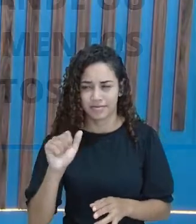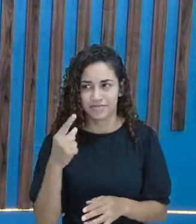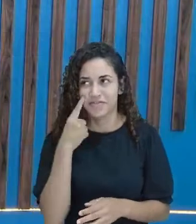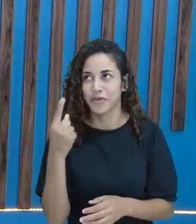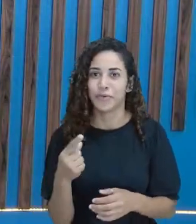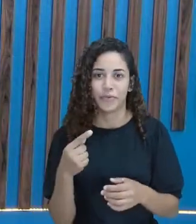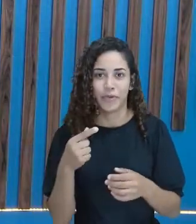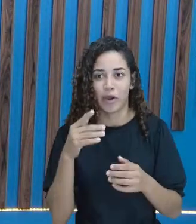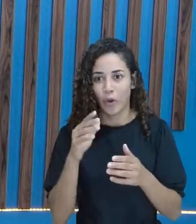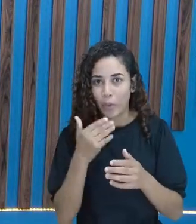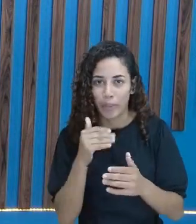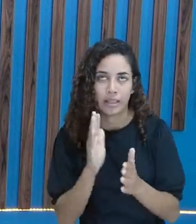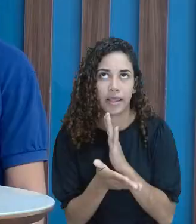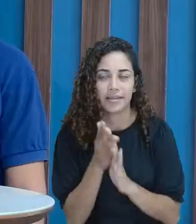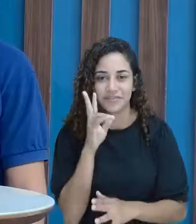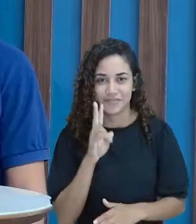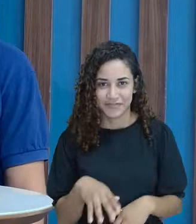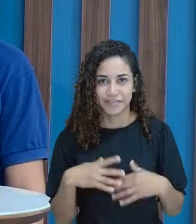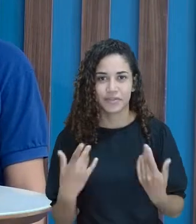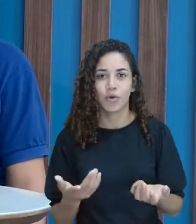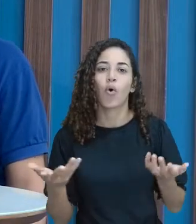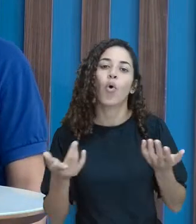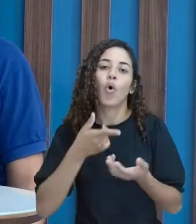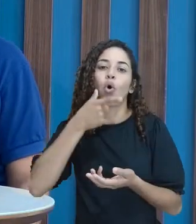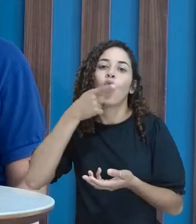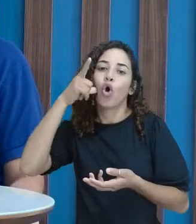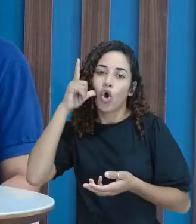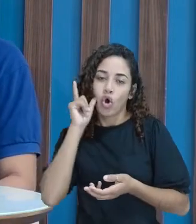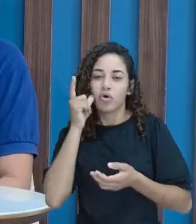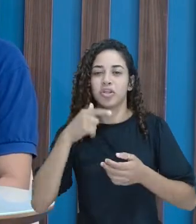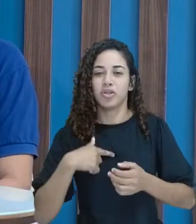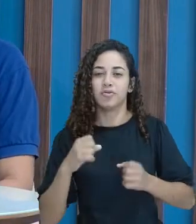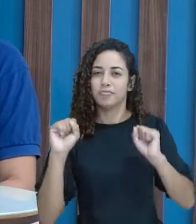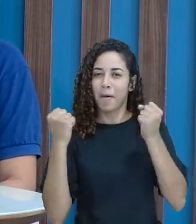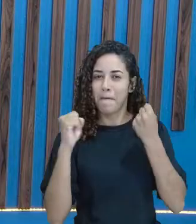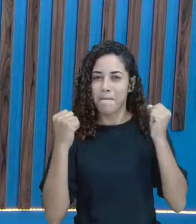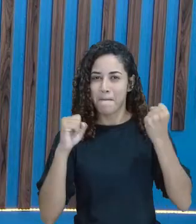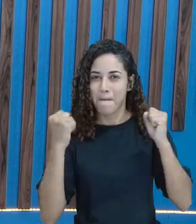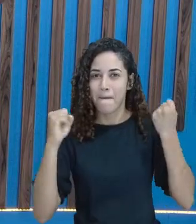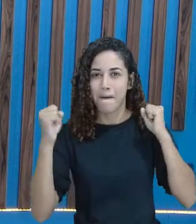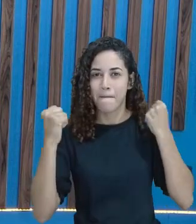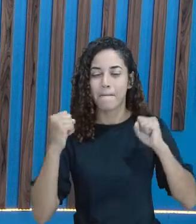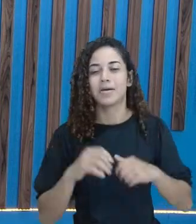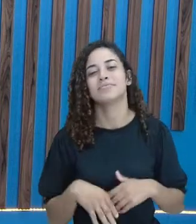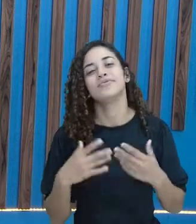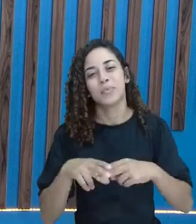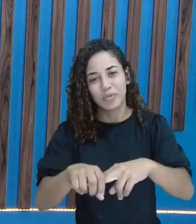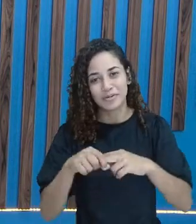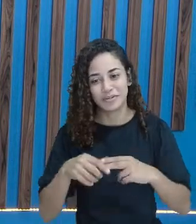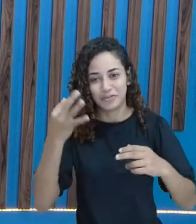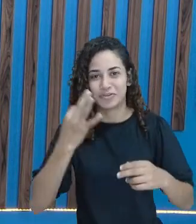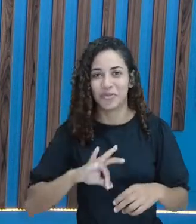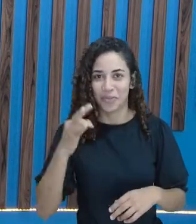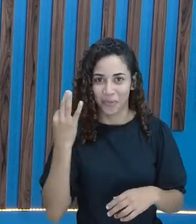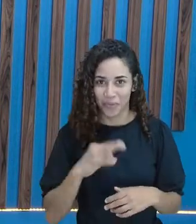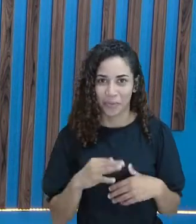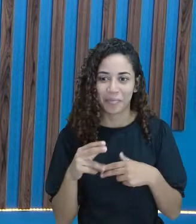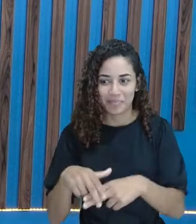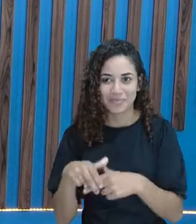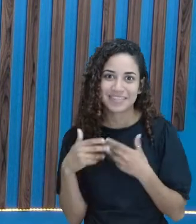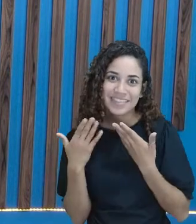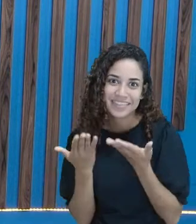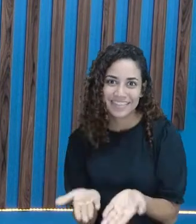comida. Eu exercitei isso ontem na academia. Então, por isso aí, suas dores, está aí a resposta. E,